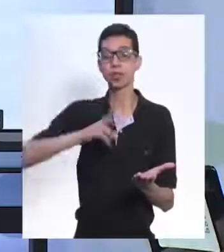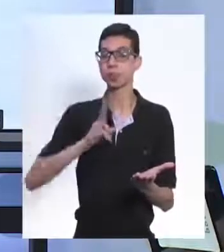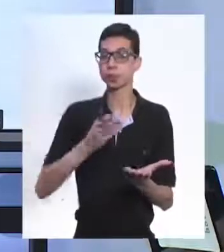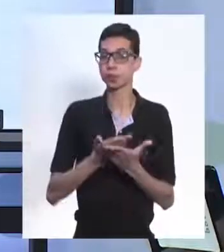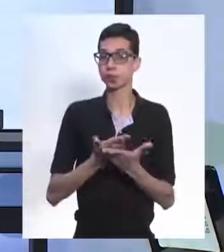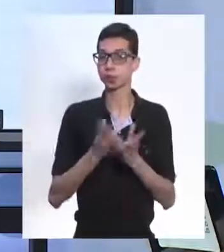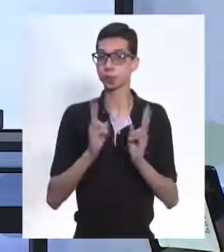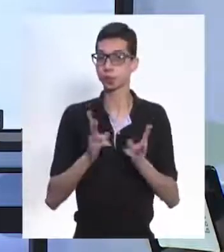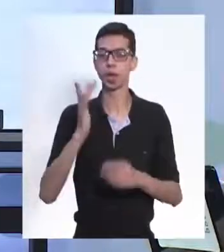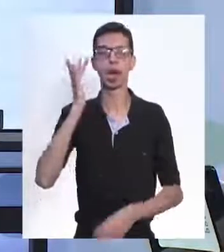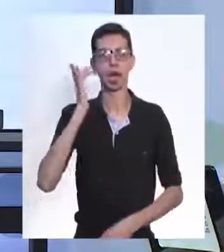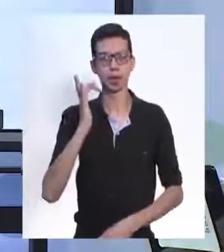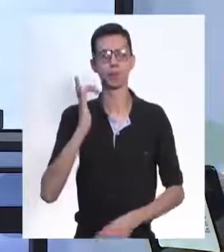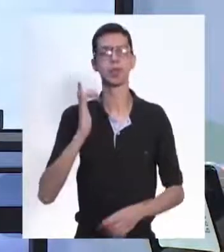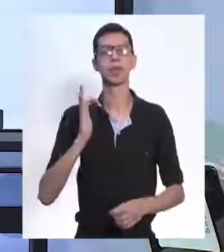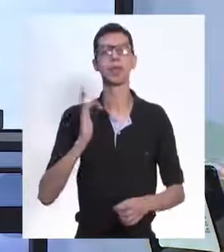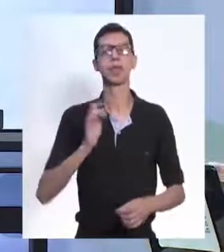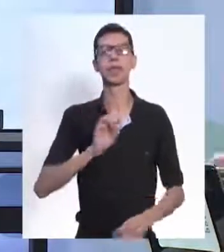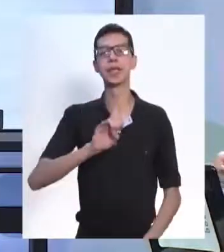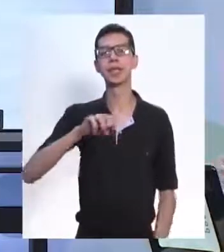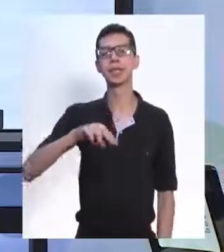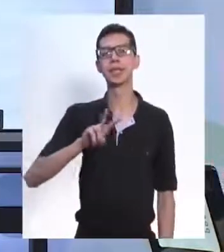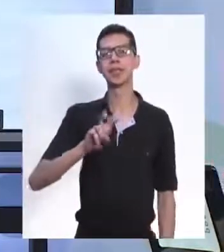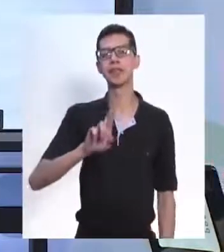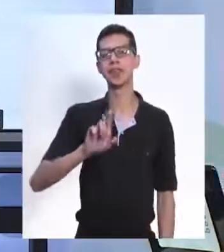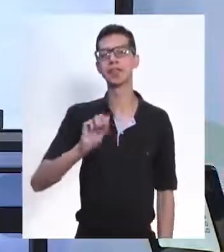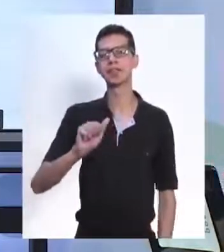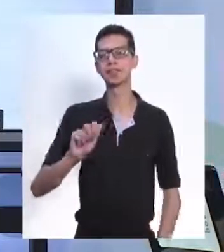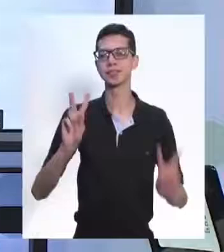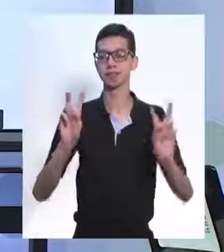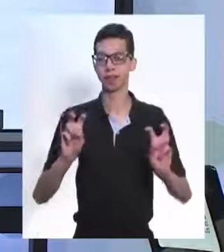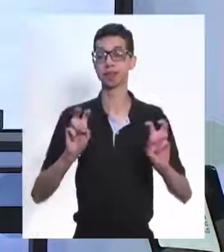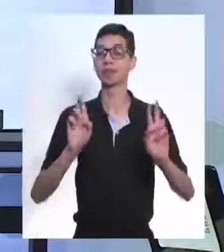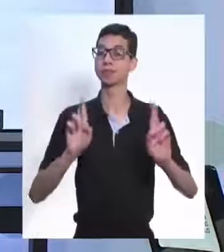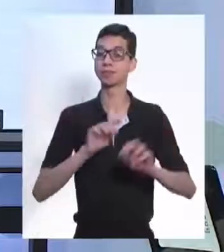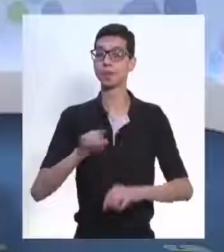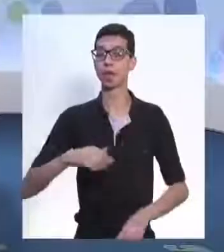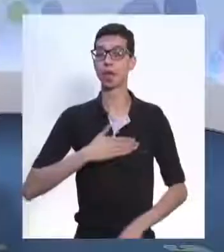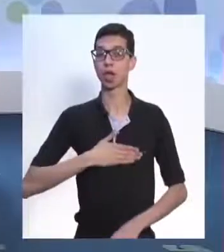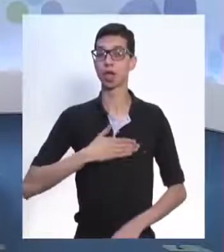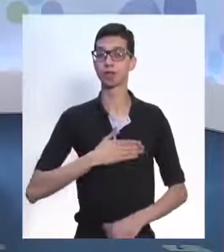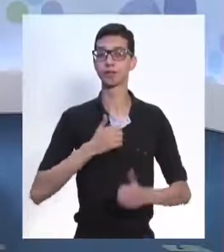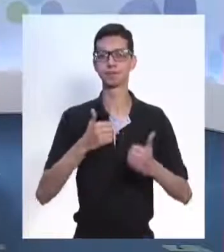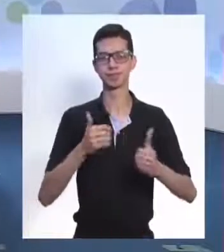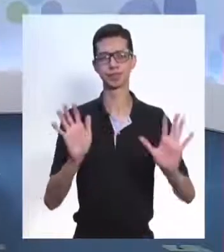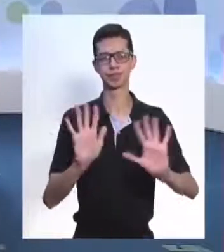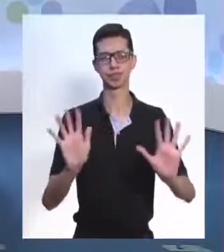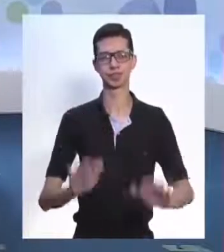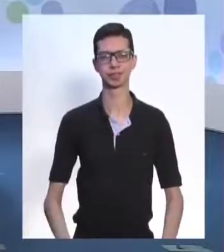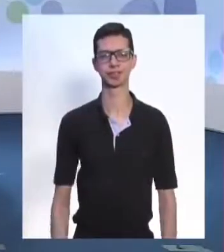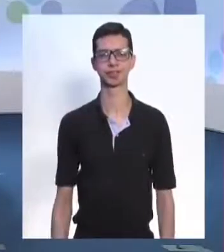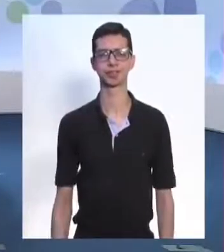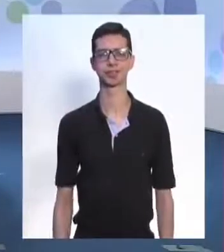Amanhã vai ser proporcionalidade inversa. Espero que vocês tenham gostado. Até a próxima. Falou aí. Tchau, tchau.